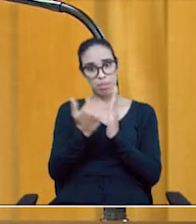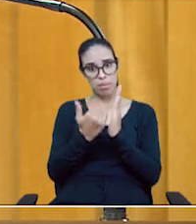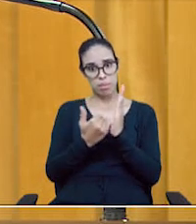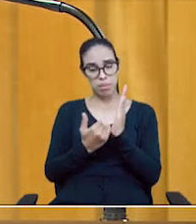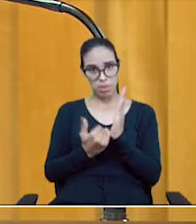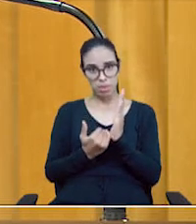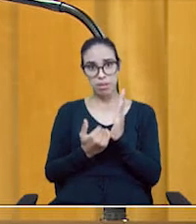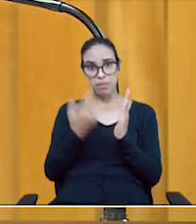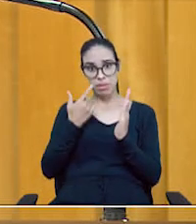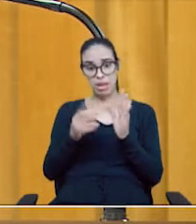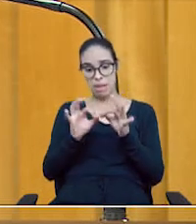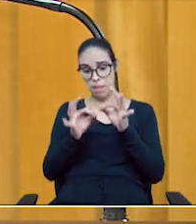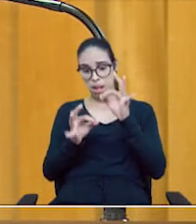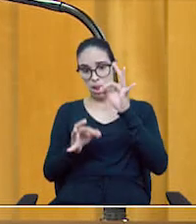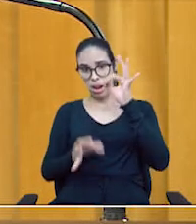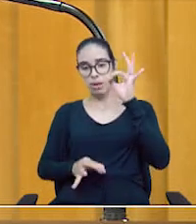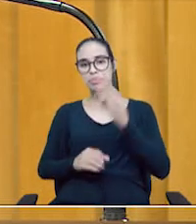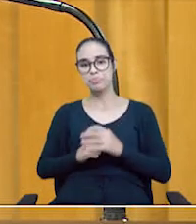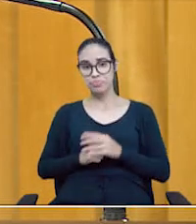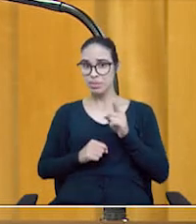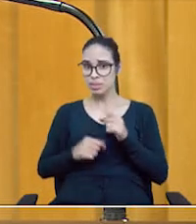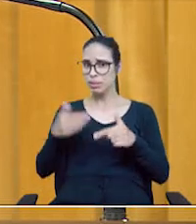ao número de atividades e também